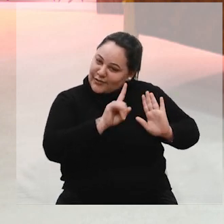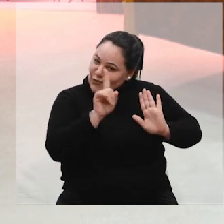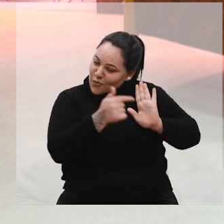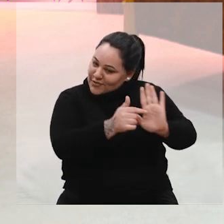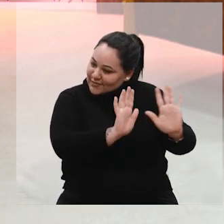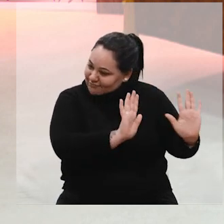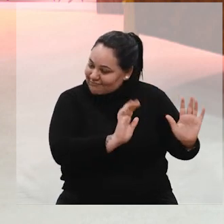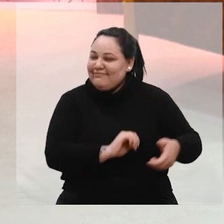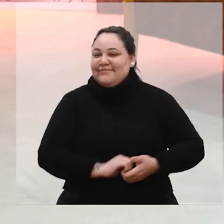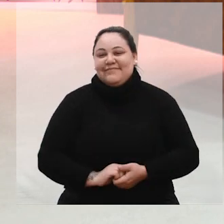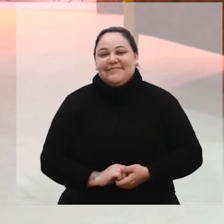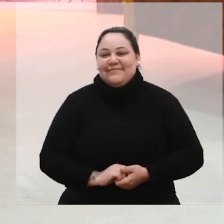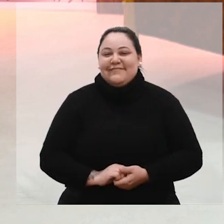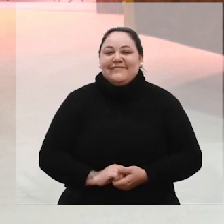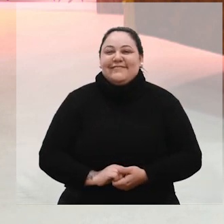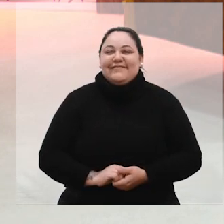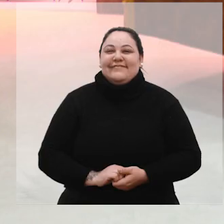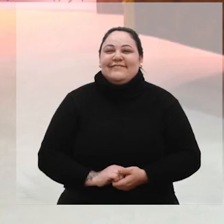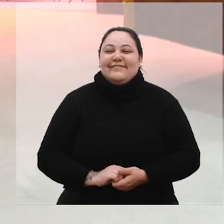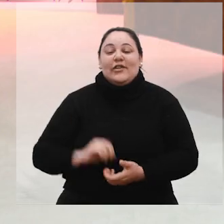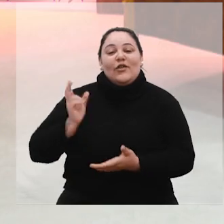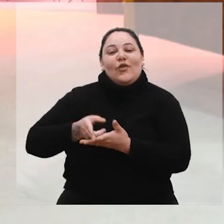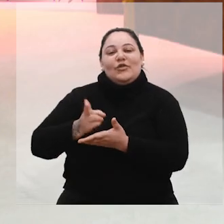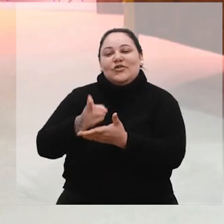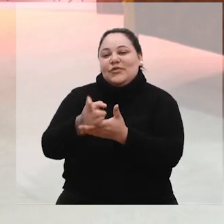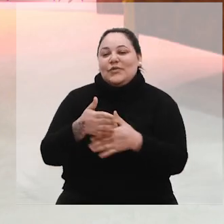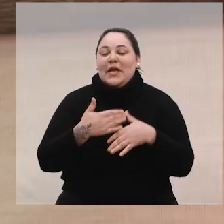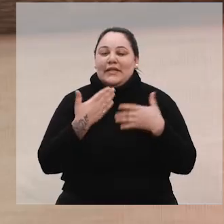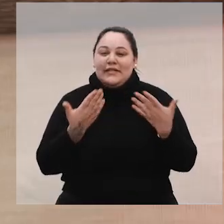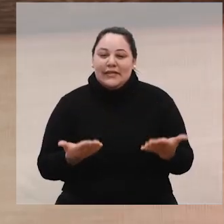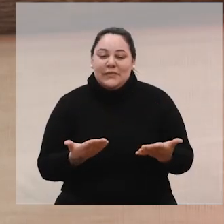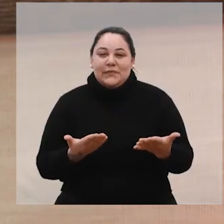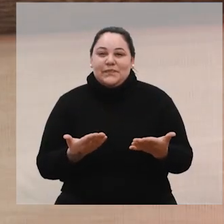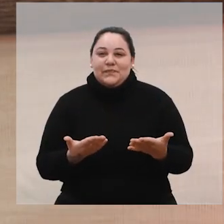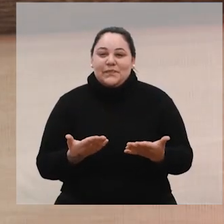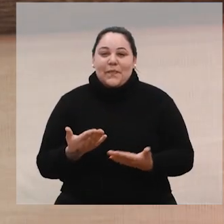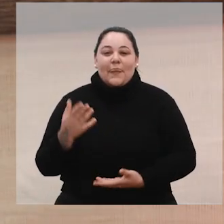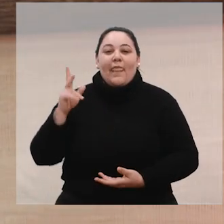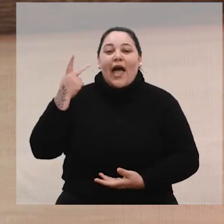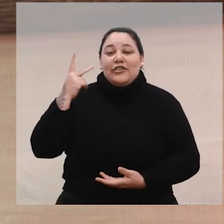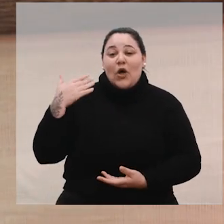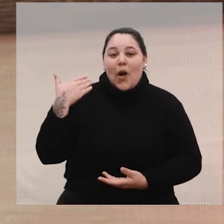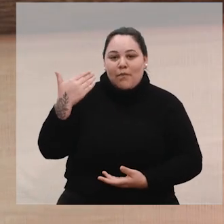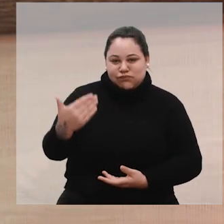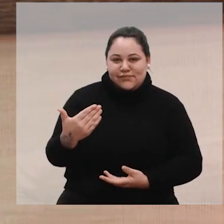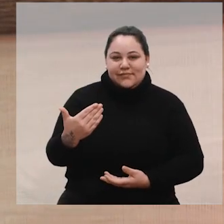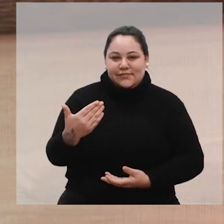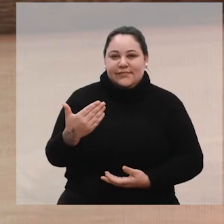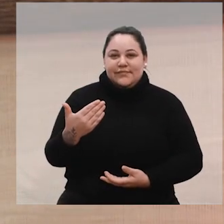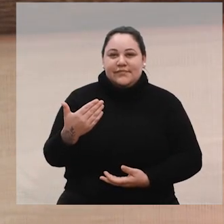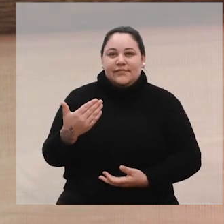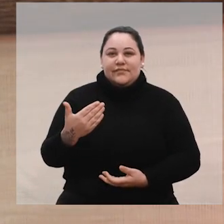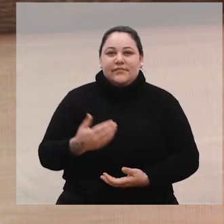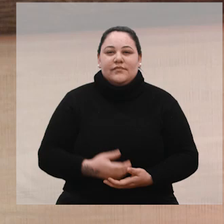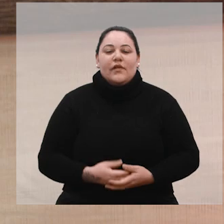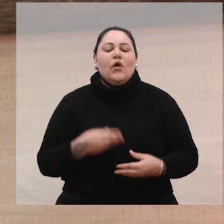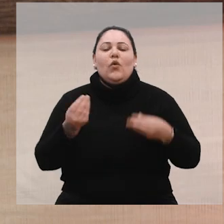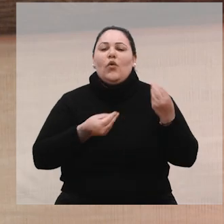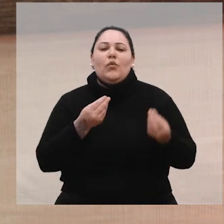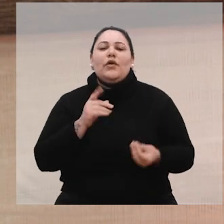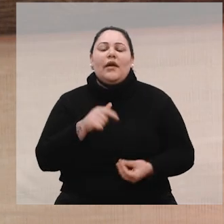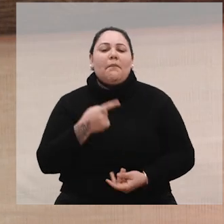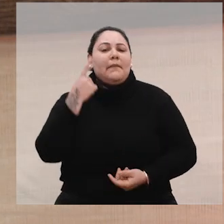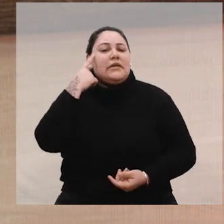não vou mostrar para os outros. E aí, dando sequência, então, à história propriamente dita,